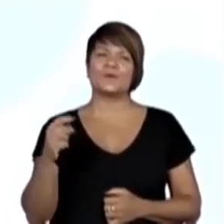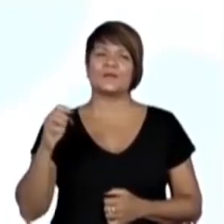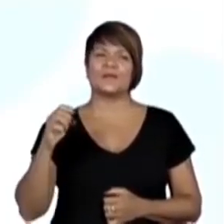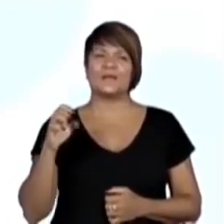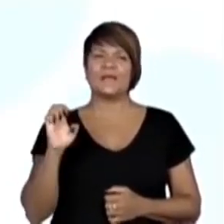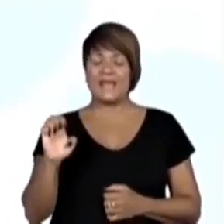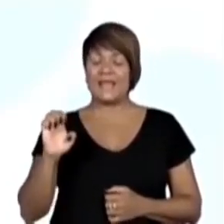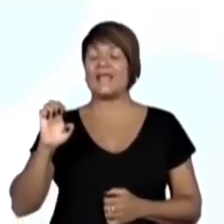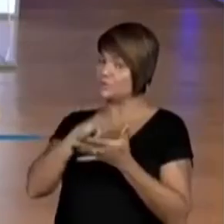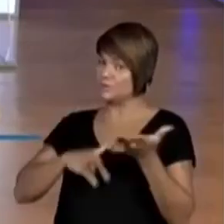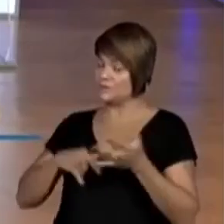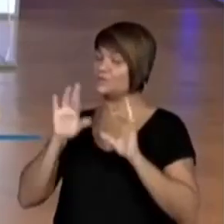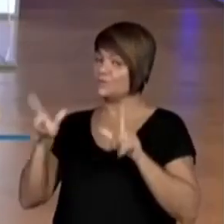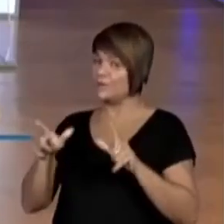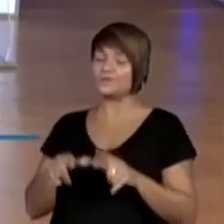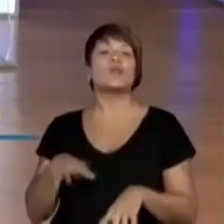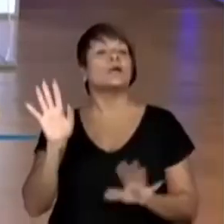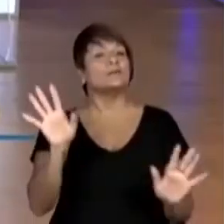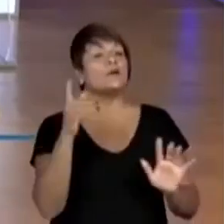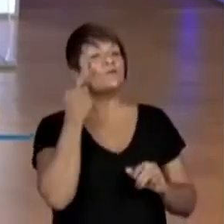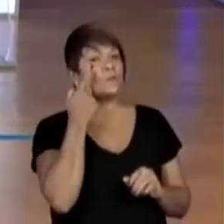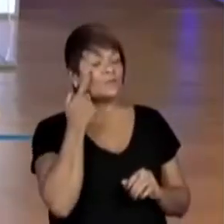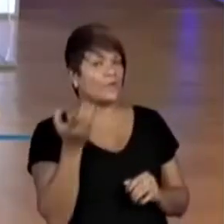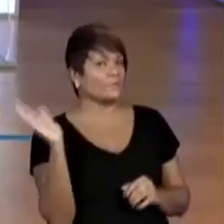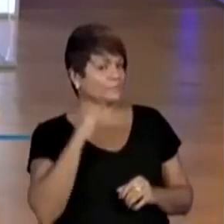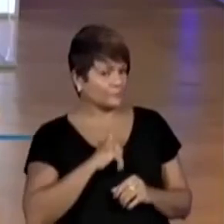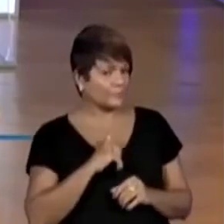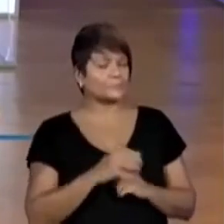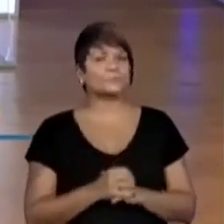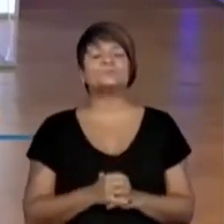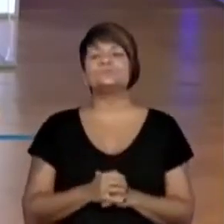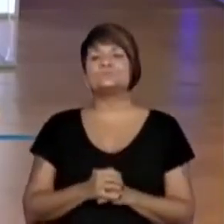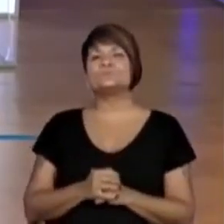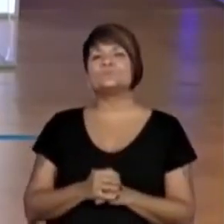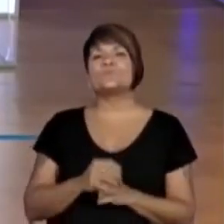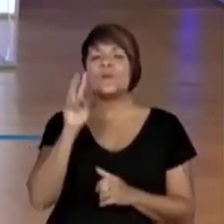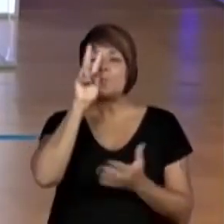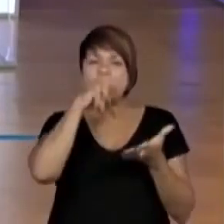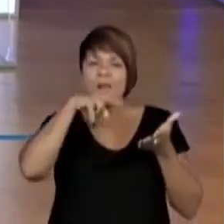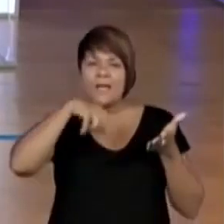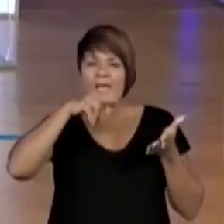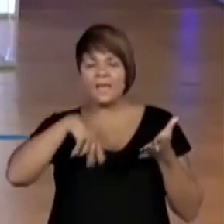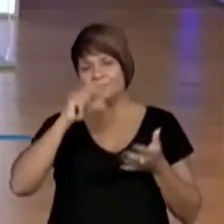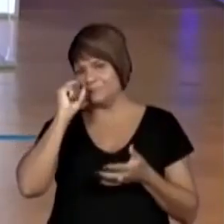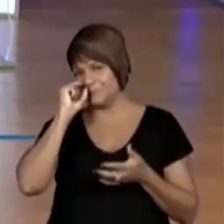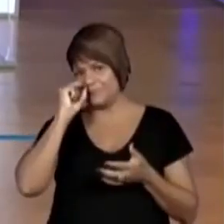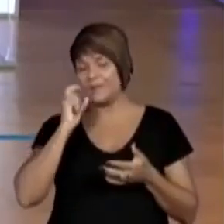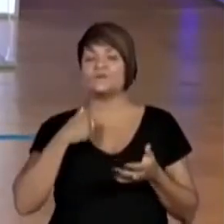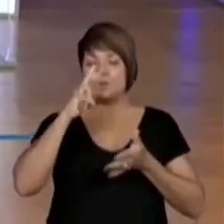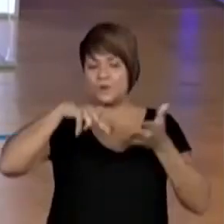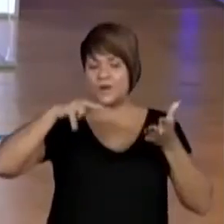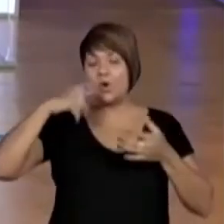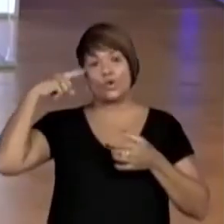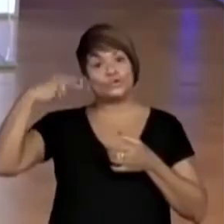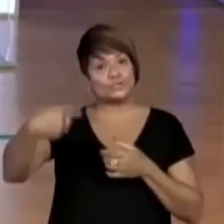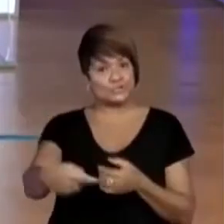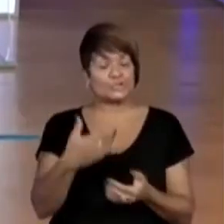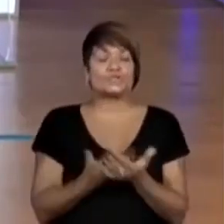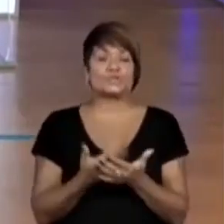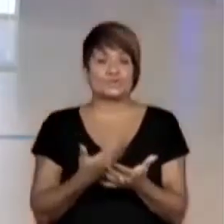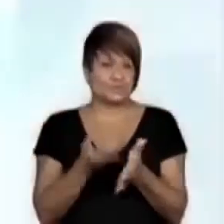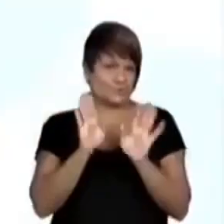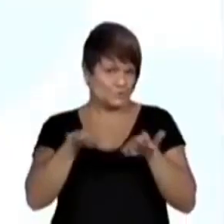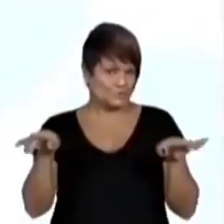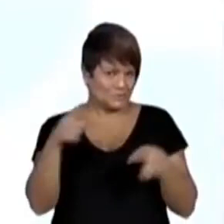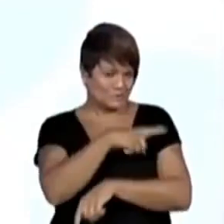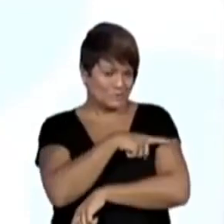EF12, LP01. Então, você me ajuda a fazer a leitura do alfabeto, que é a nossa rotina, que os estudantes já estão